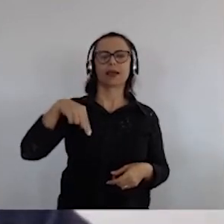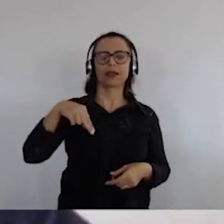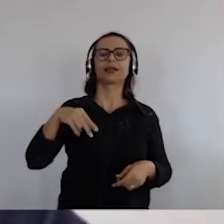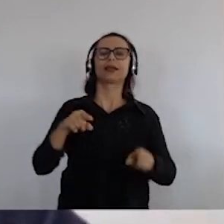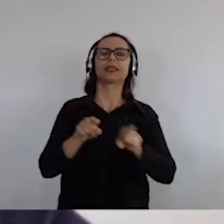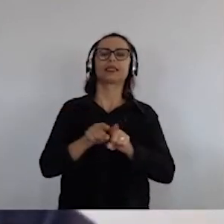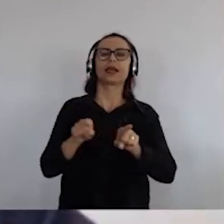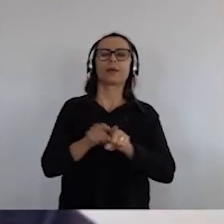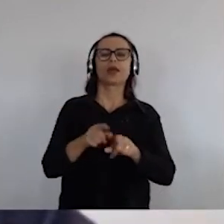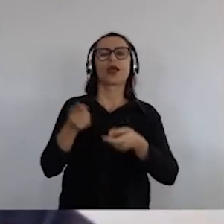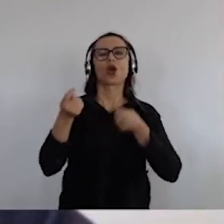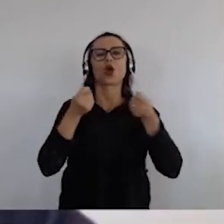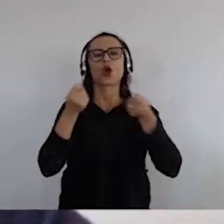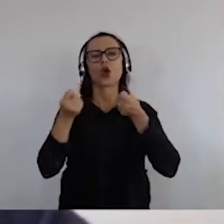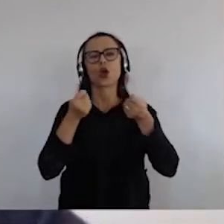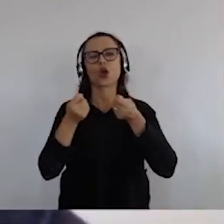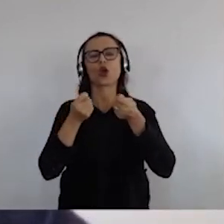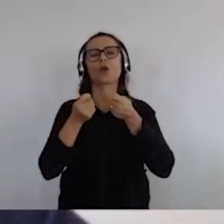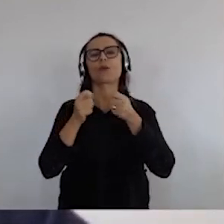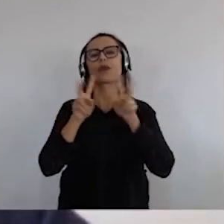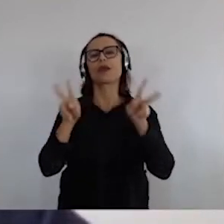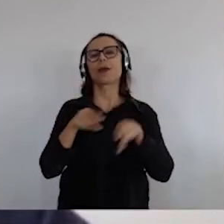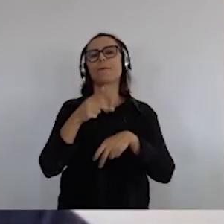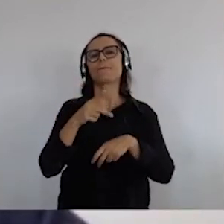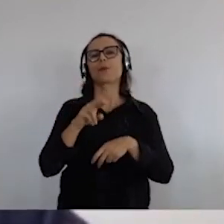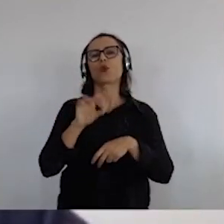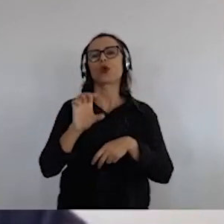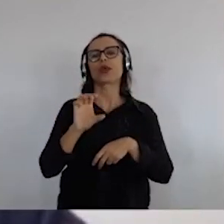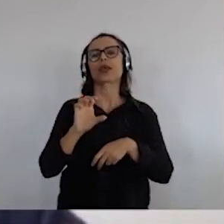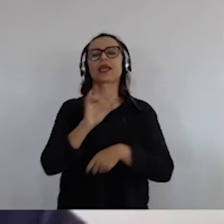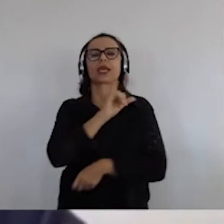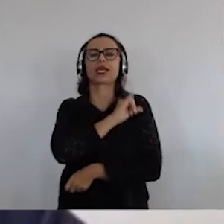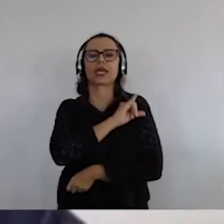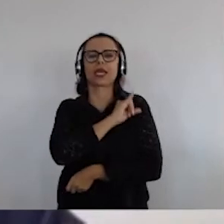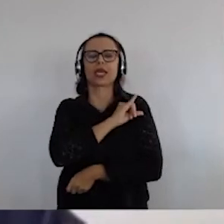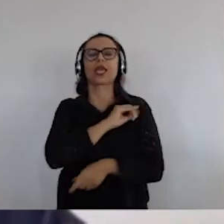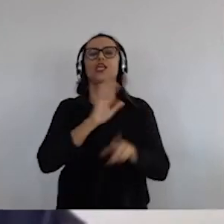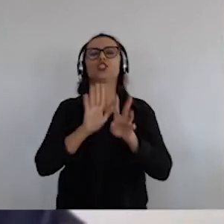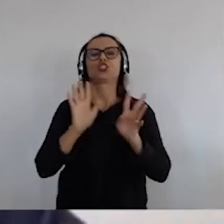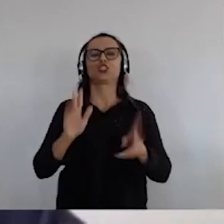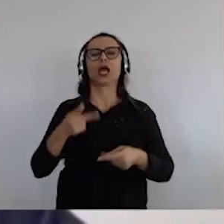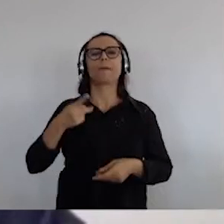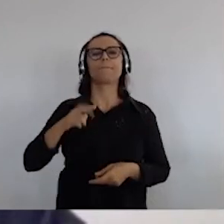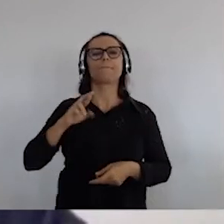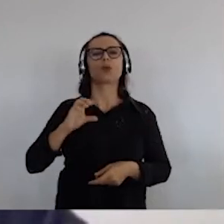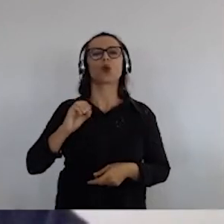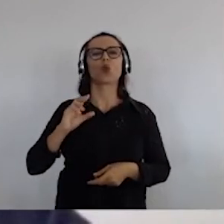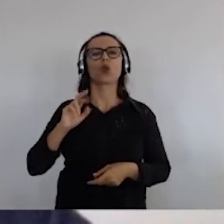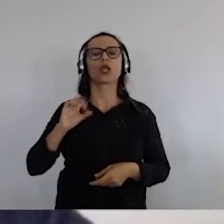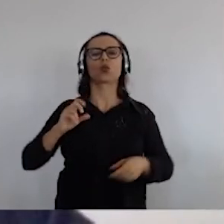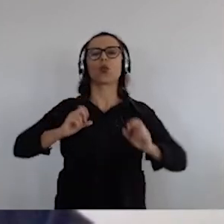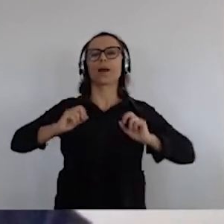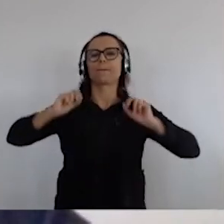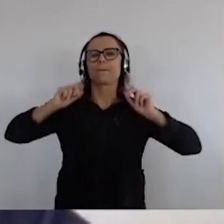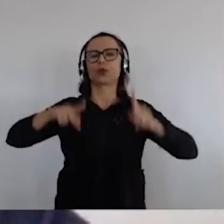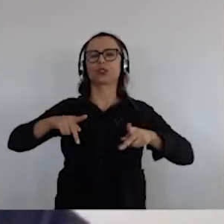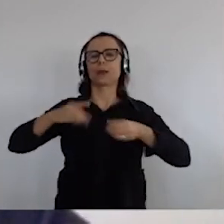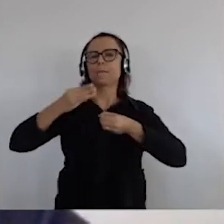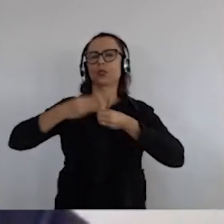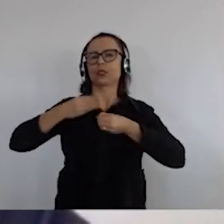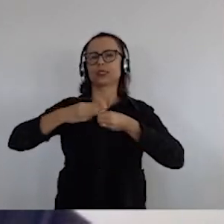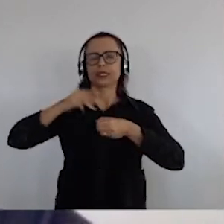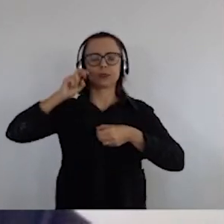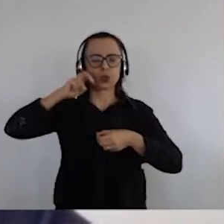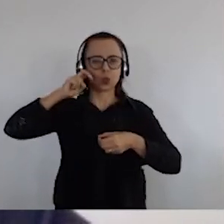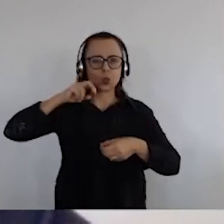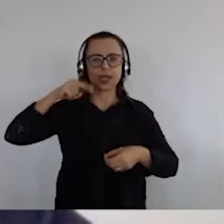em Economia pela PUC do Rio de Janeiro, procurador aposentado da Procuradoria-Geral do Município de Natal e atual